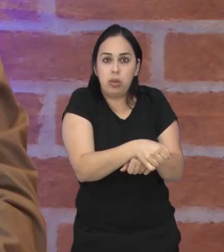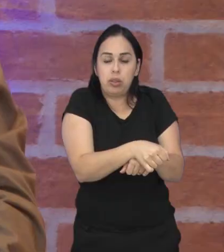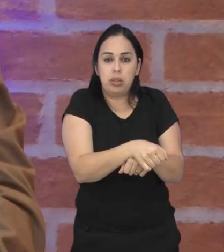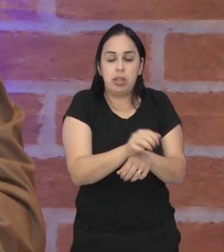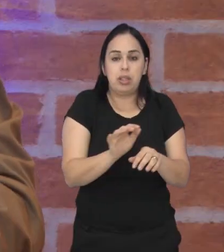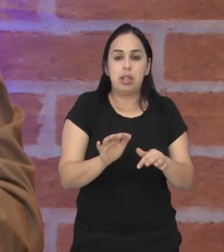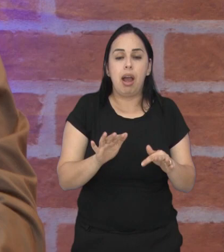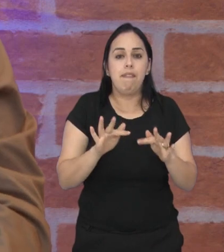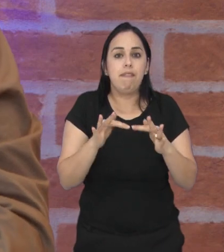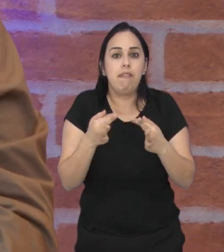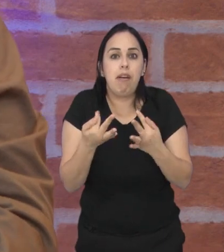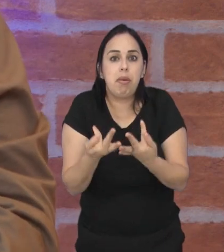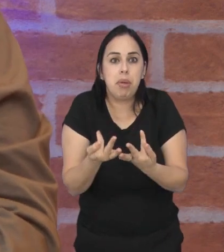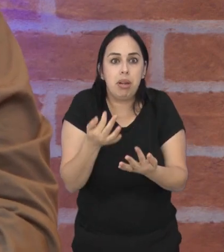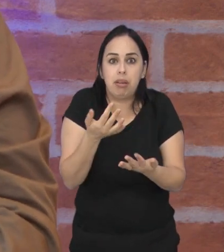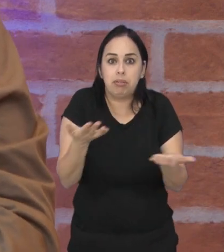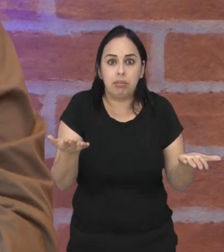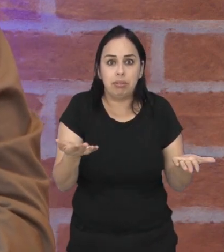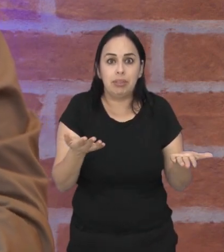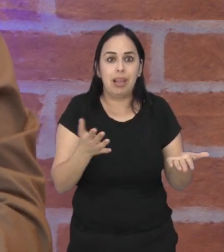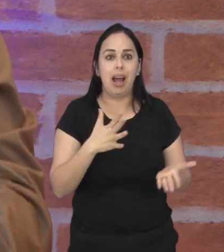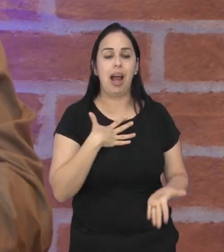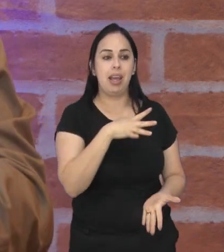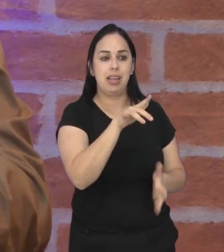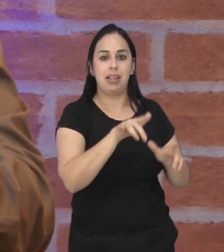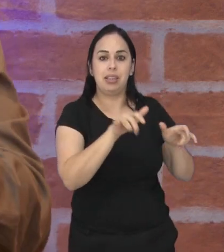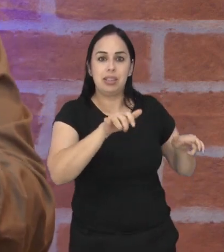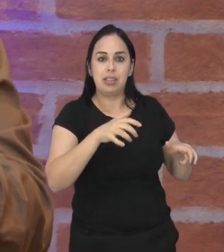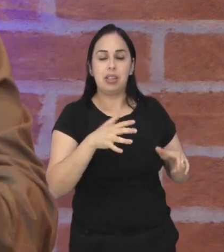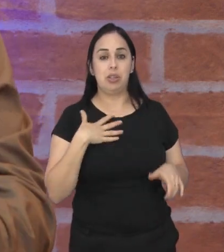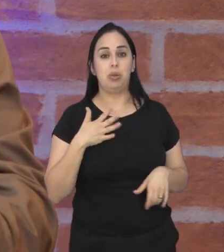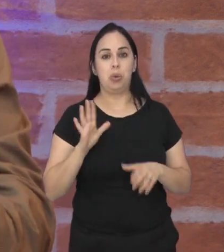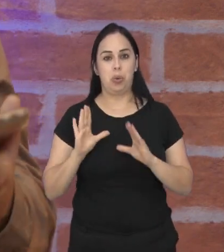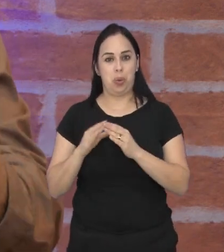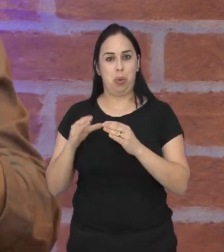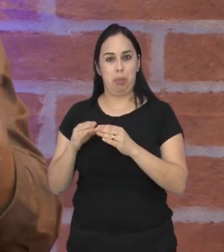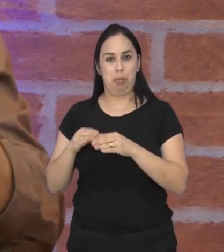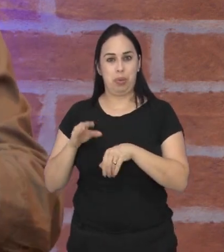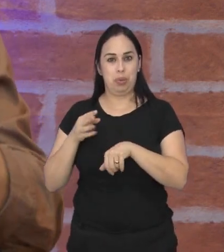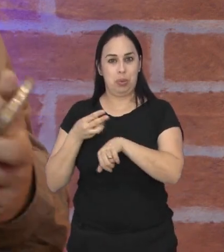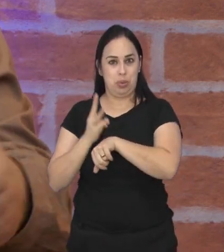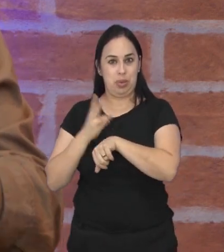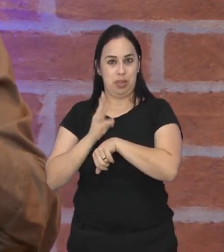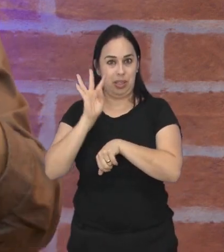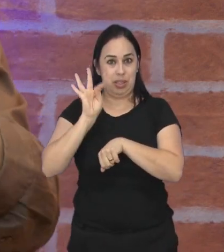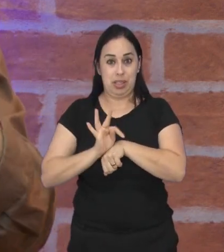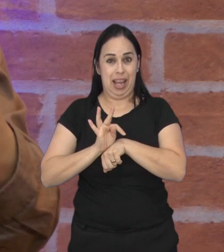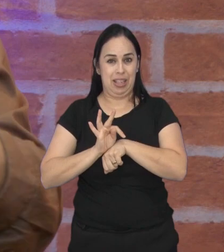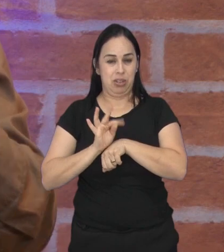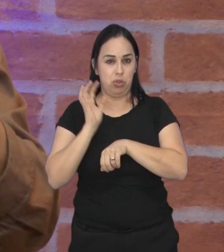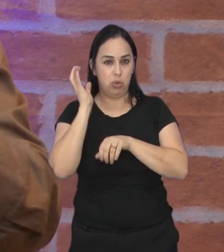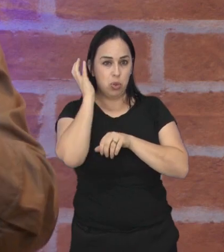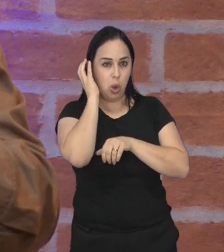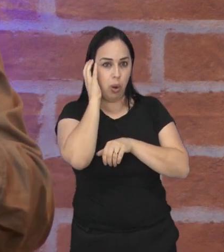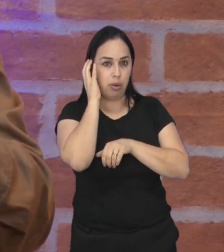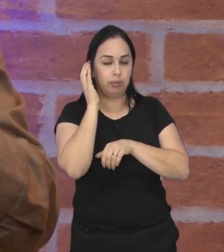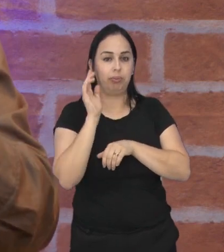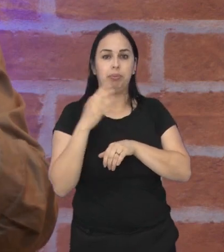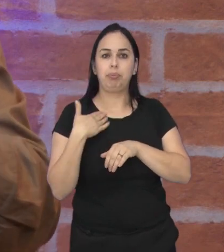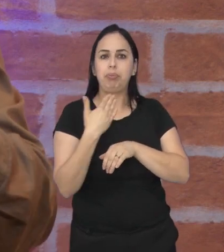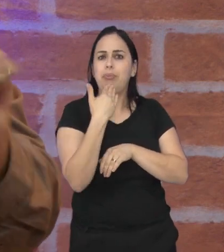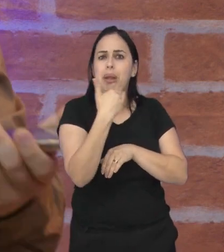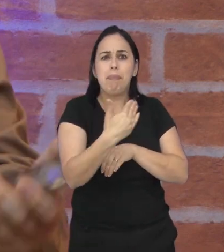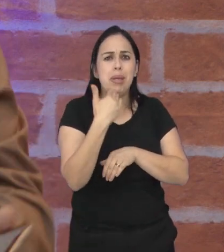de cama, enfim. Cara, foi uma parada que pegou demais. Eu tava em grupos de técnico de som, tipo, doação de cesta básica, coisas básicas, mano. Escova